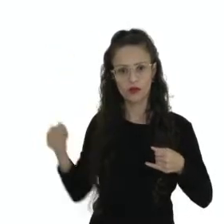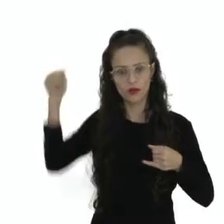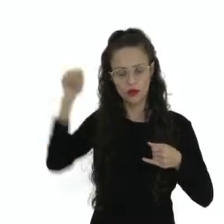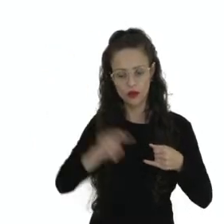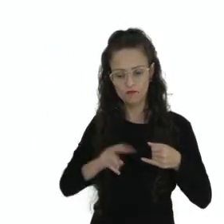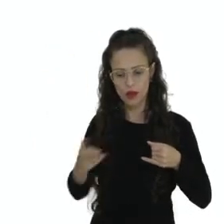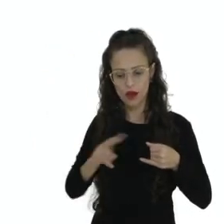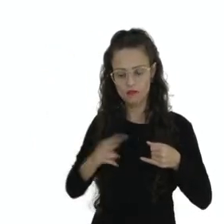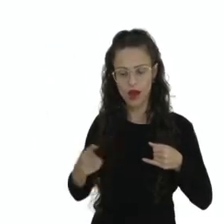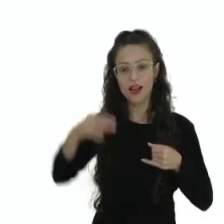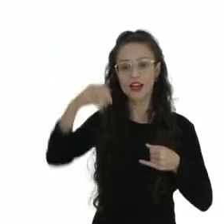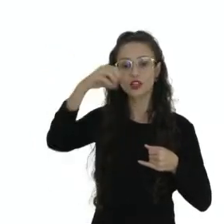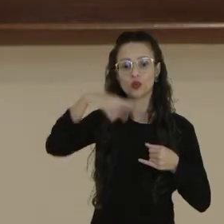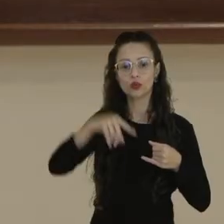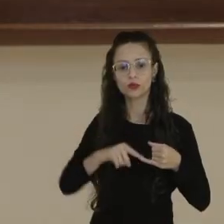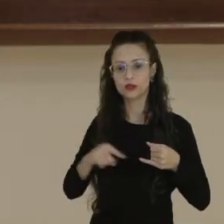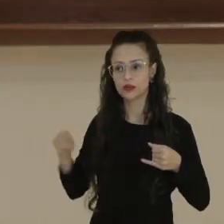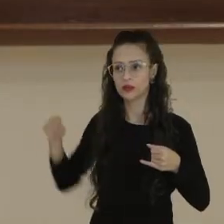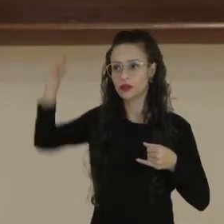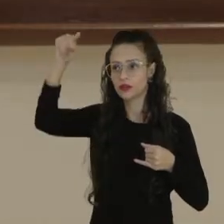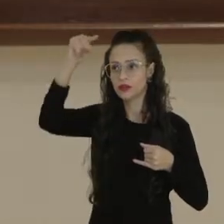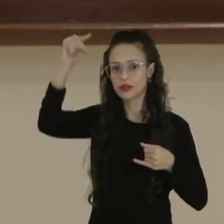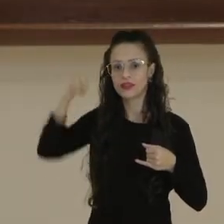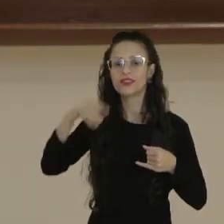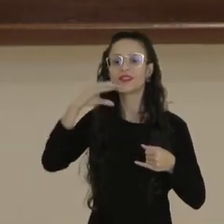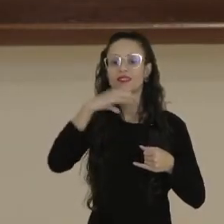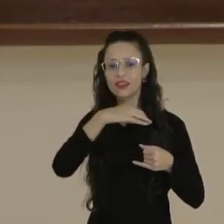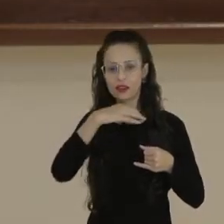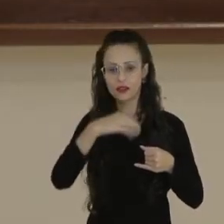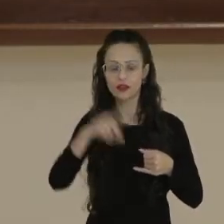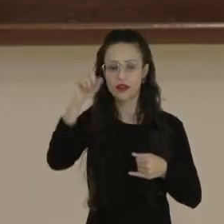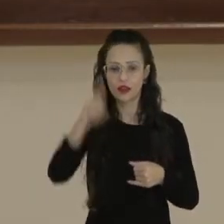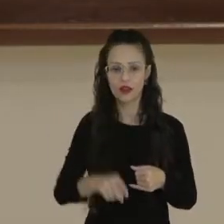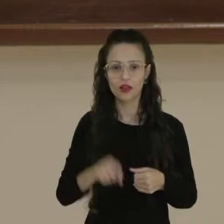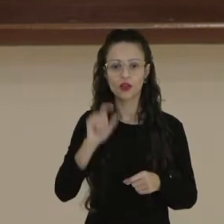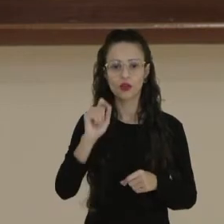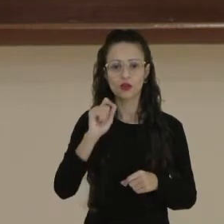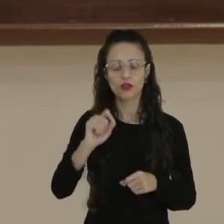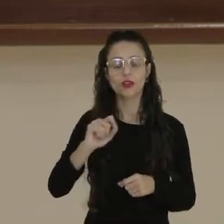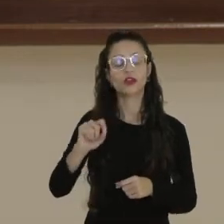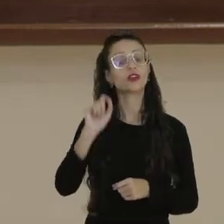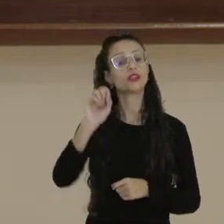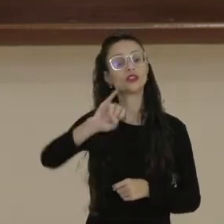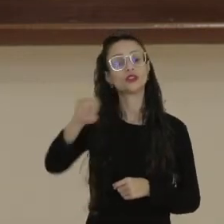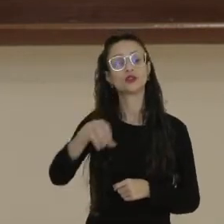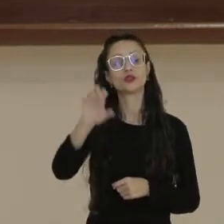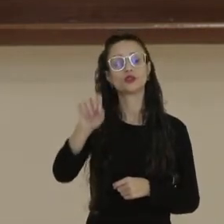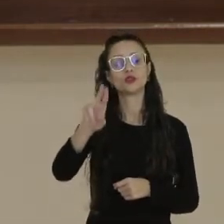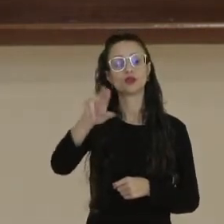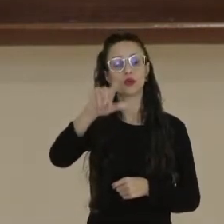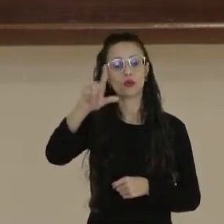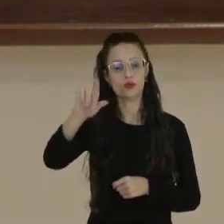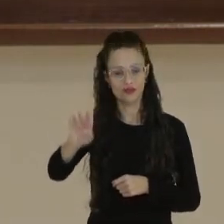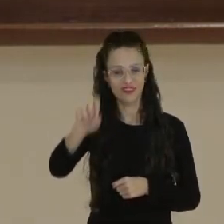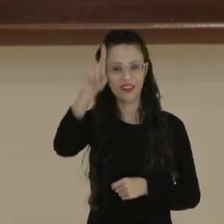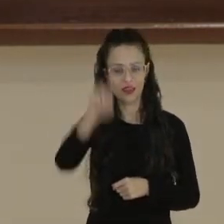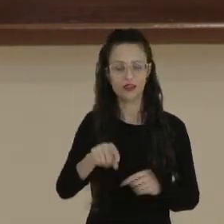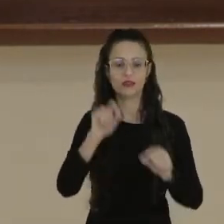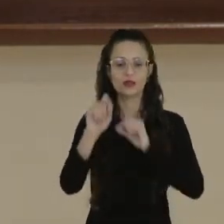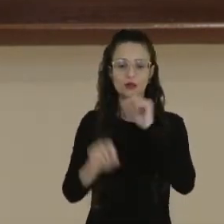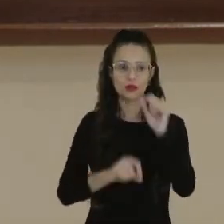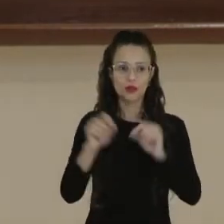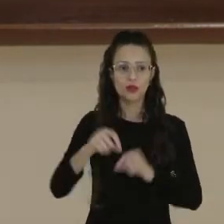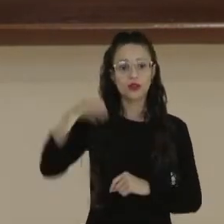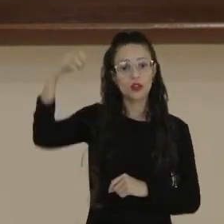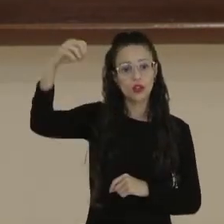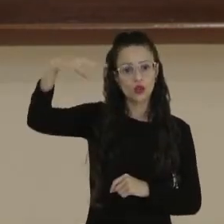energia elétrica em térmica. Isso aqui é conhecido como o famoso efeito Joule, né? Efeito Joule. E quem sabe em